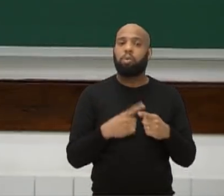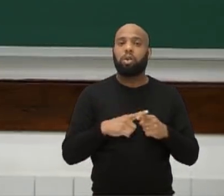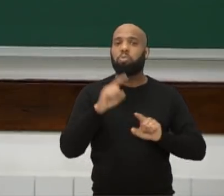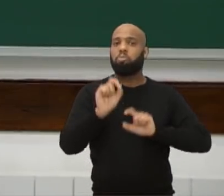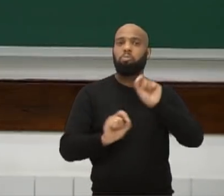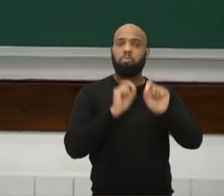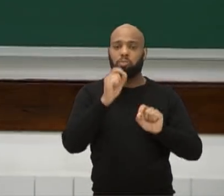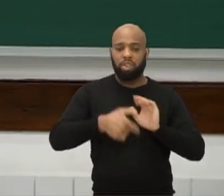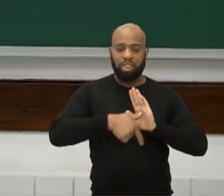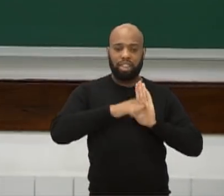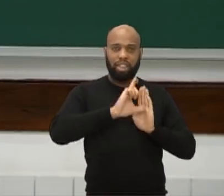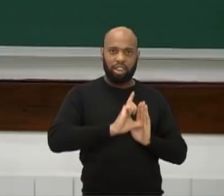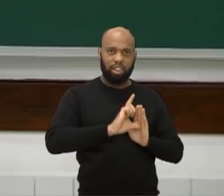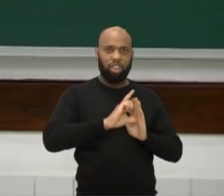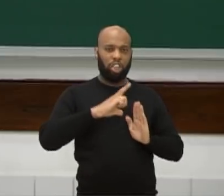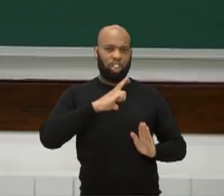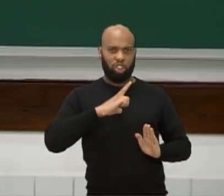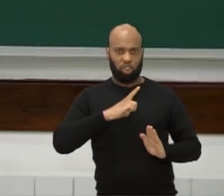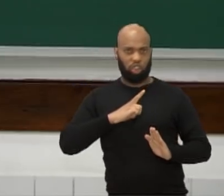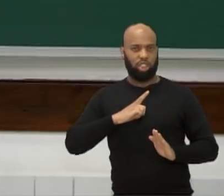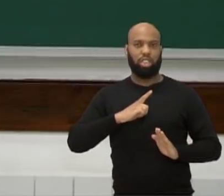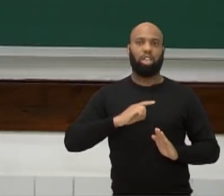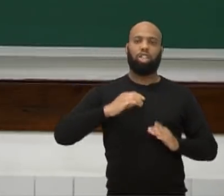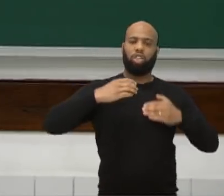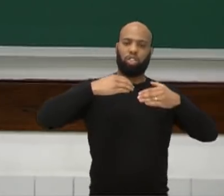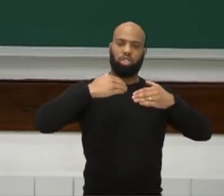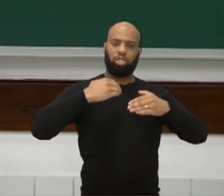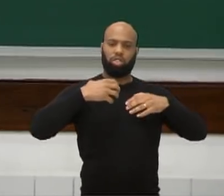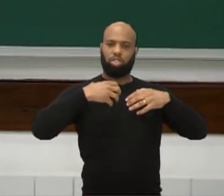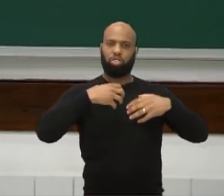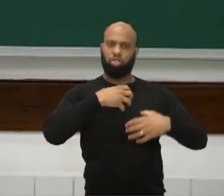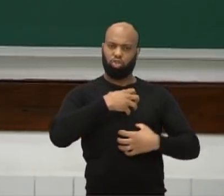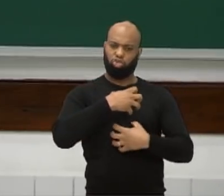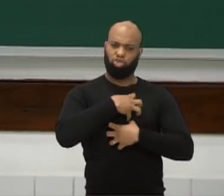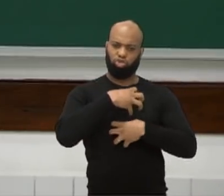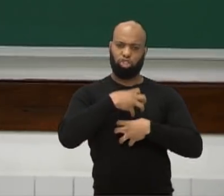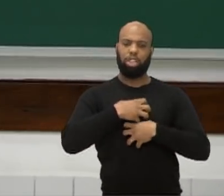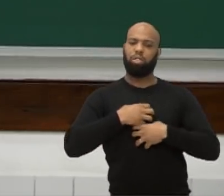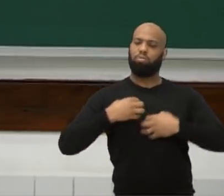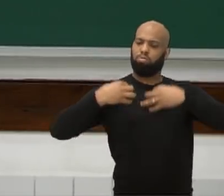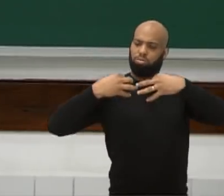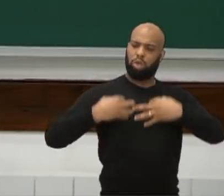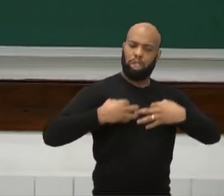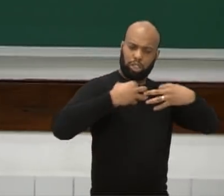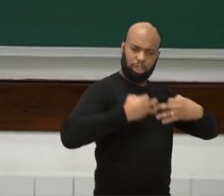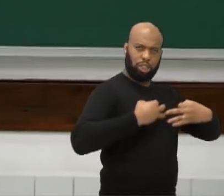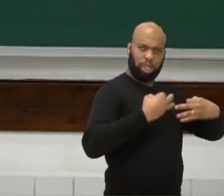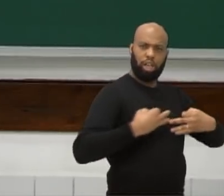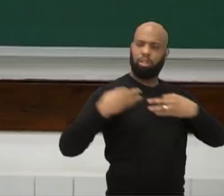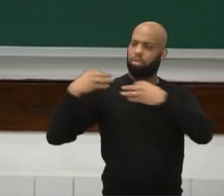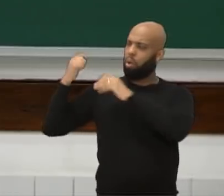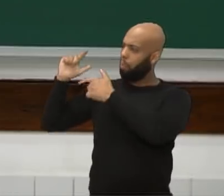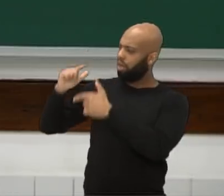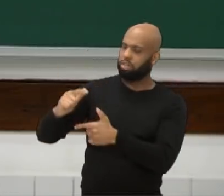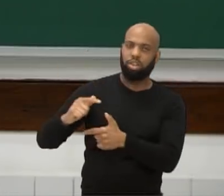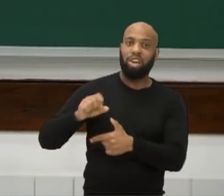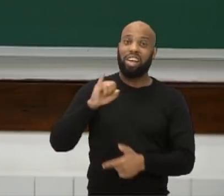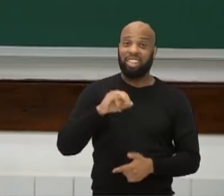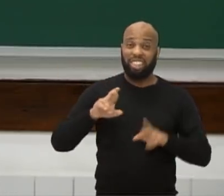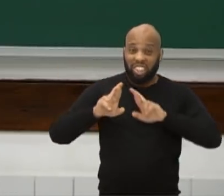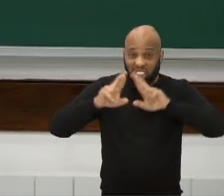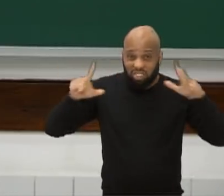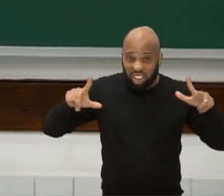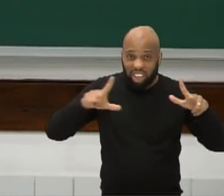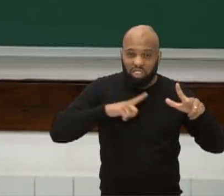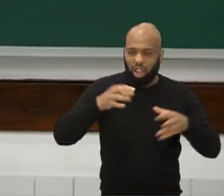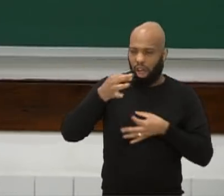muitas vezes saía do tradicional, da Constituição, era criticado por boa parte da população,